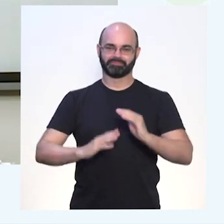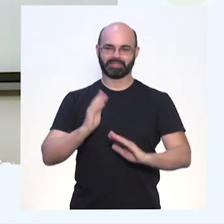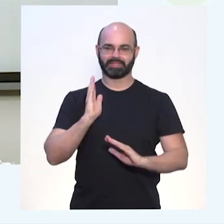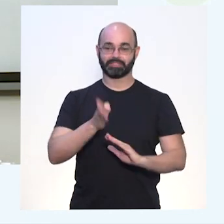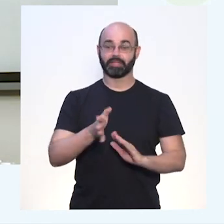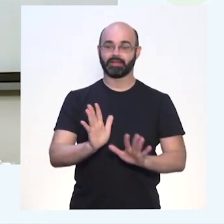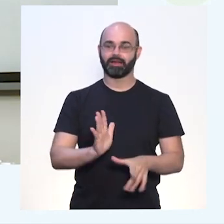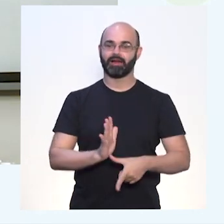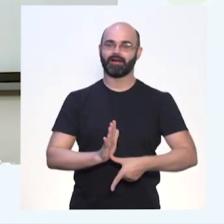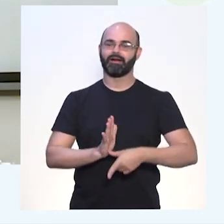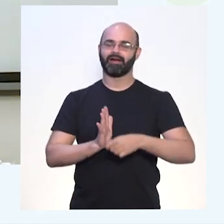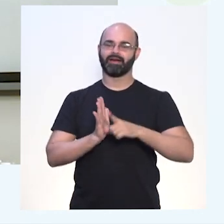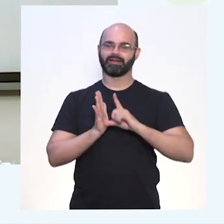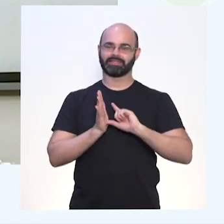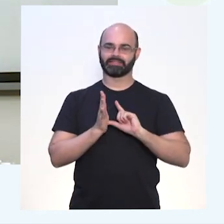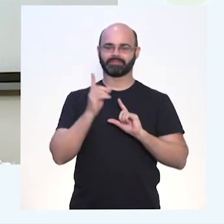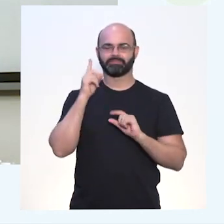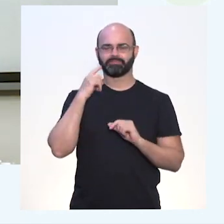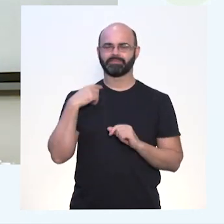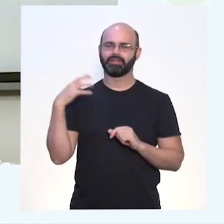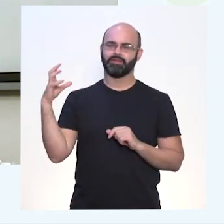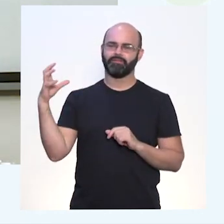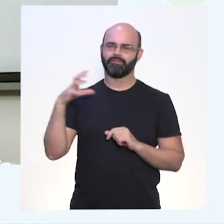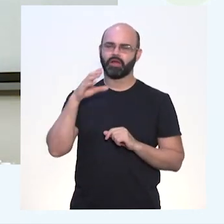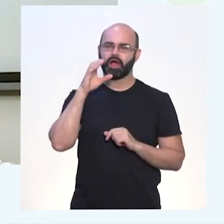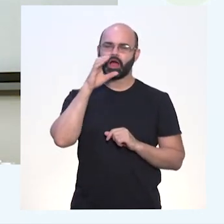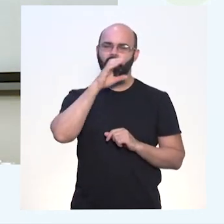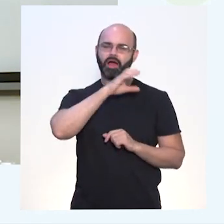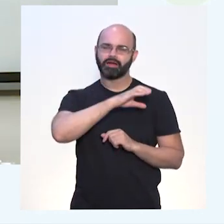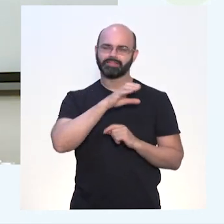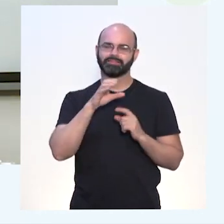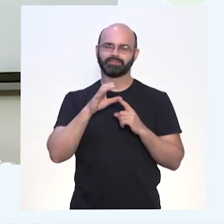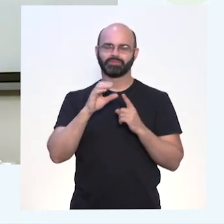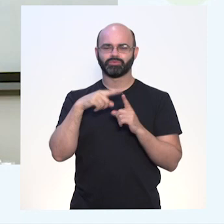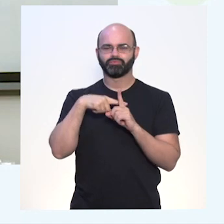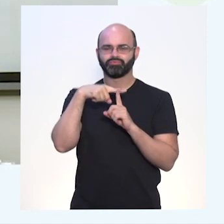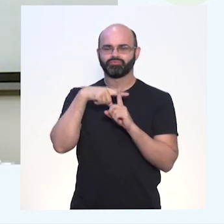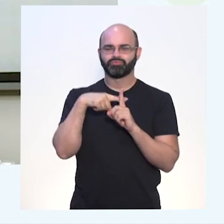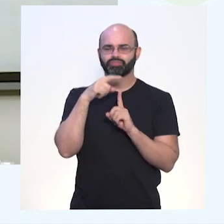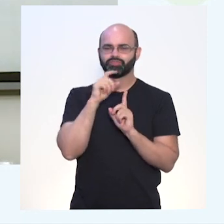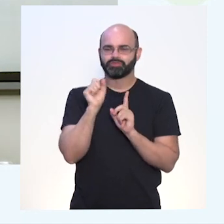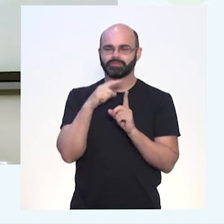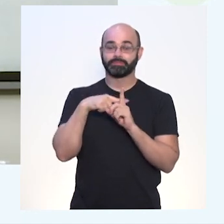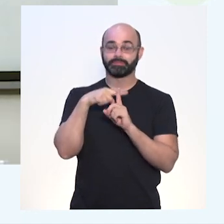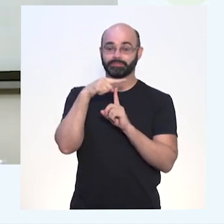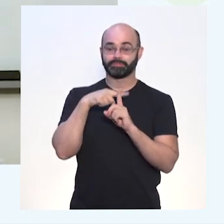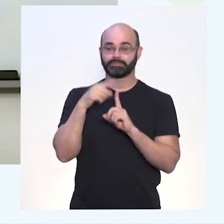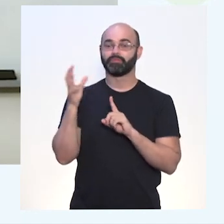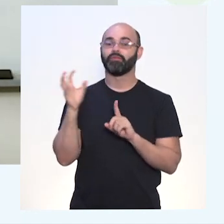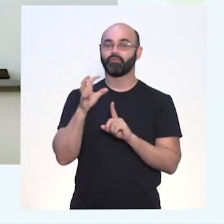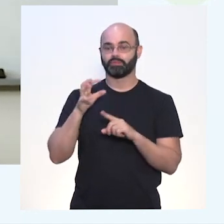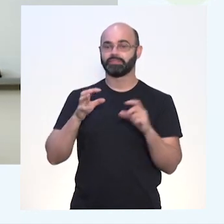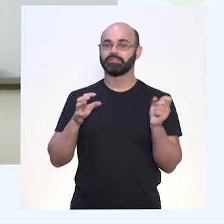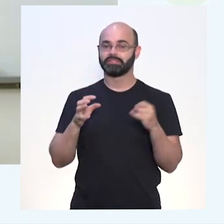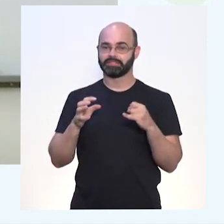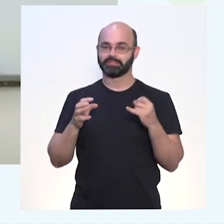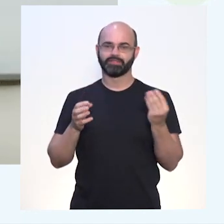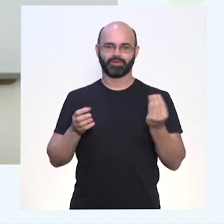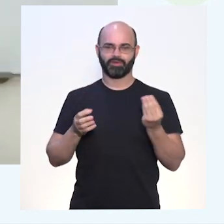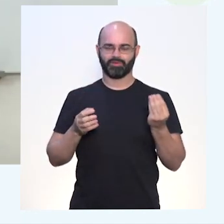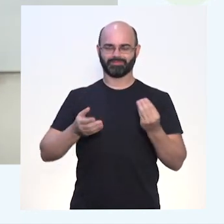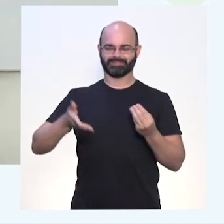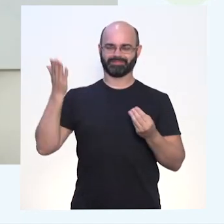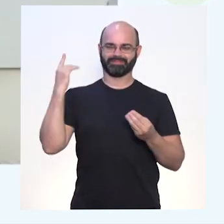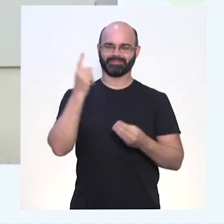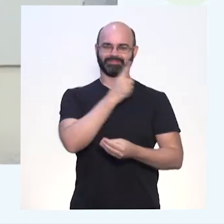aqui como a temperatura ela influencia, a gente precisa antes retomar algumas coisas. Então, a primeira coisa que vocês começaram a ver lá na primeira